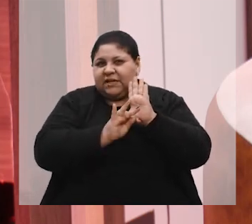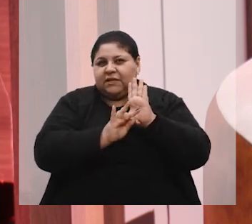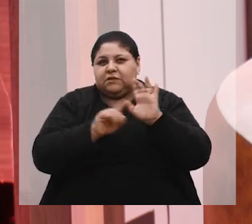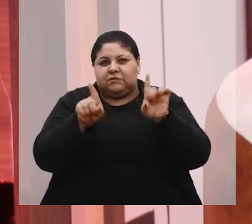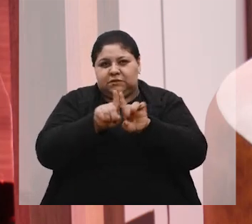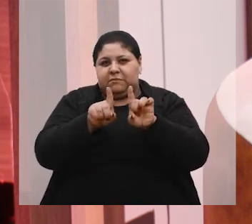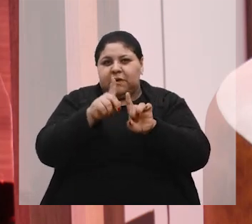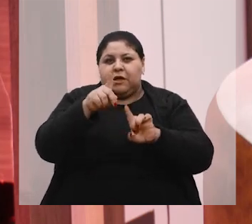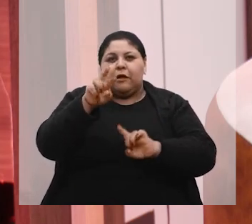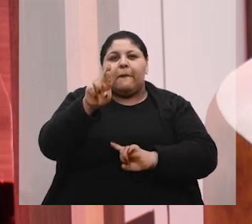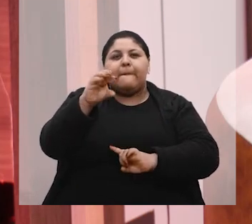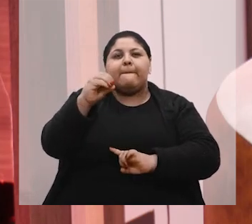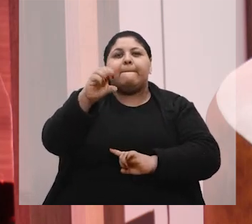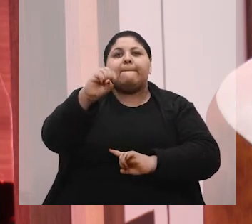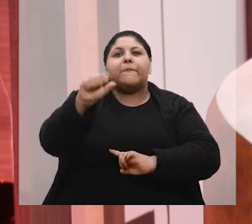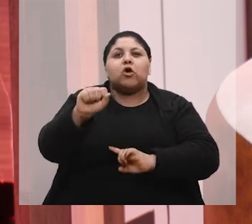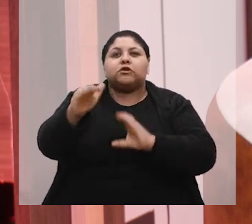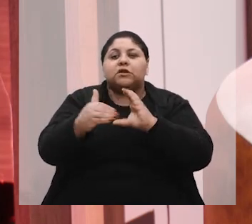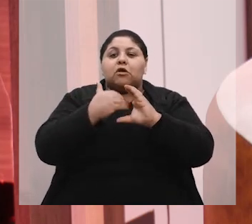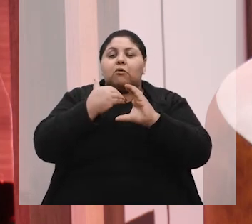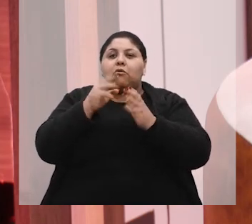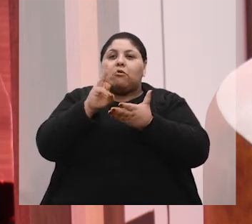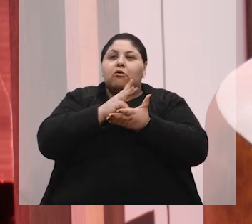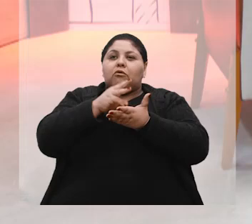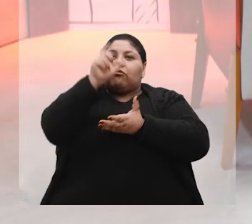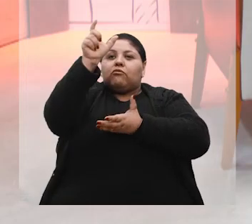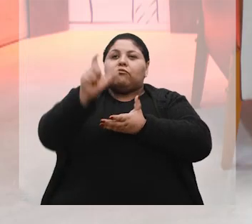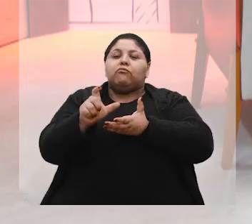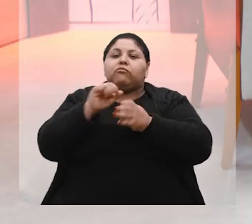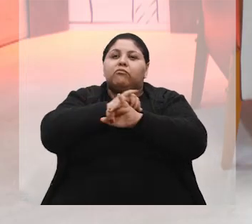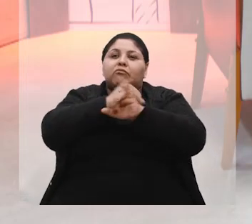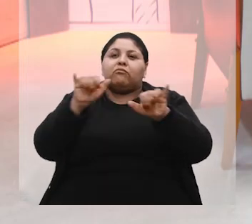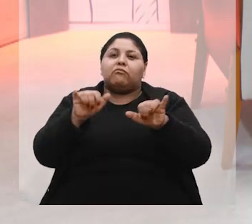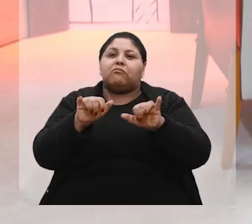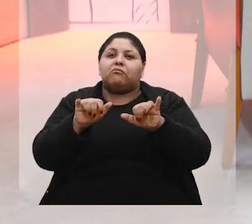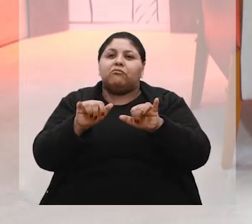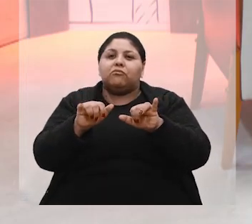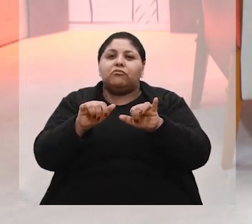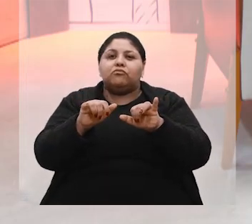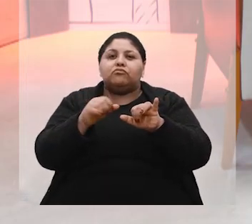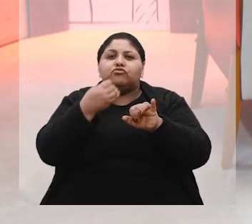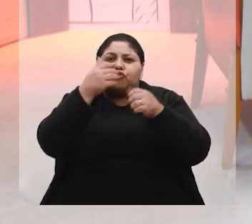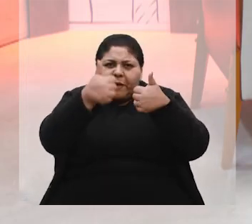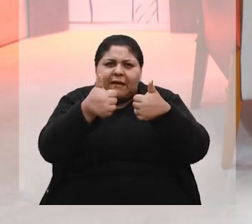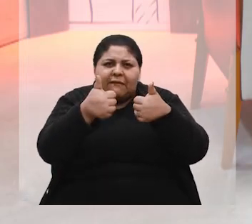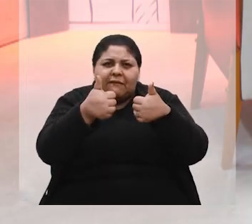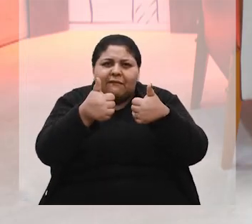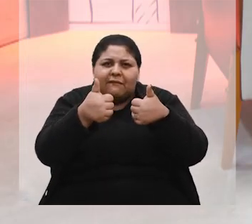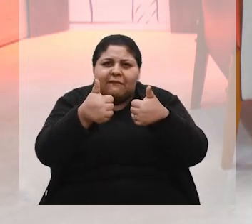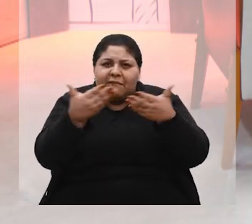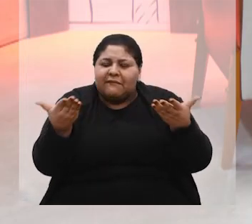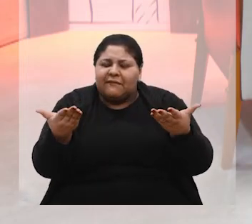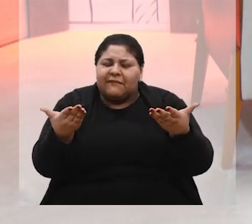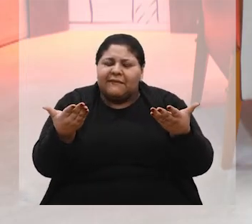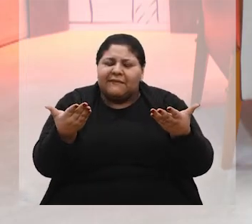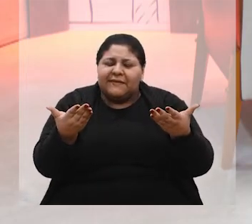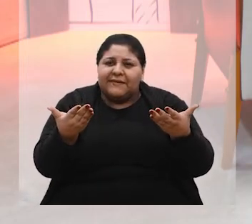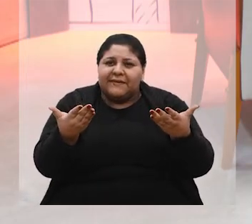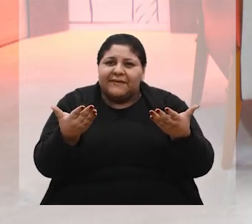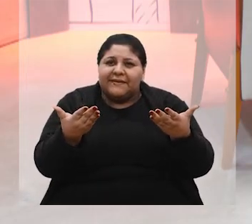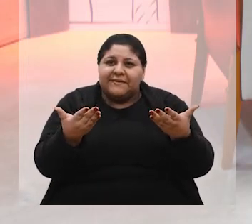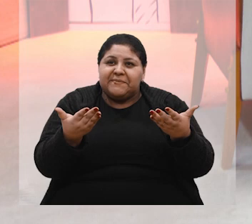em prosa, e eu recebia mensagens, às vezes, das pessoas dizendo assim: Nilton, tá bem? Tá tudo bem